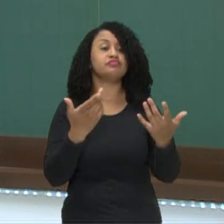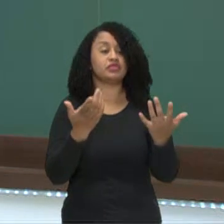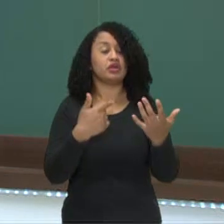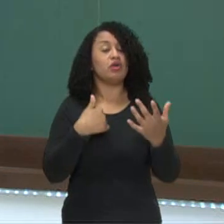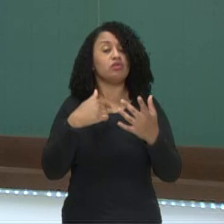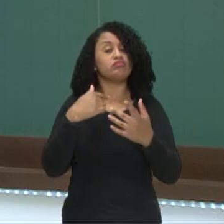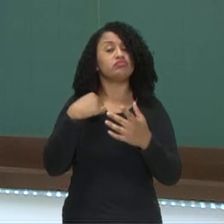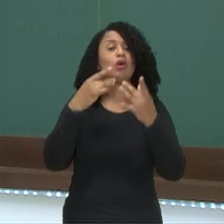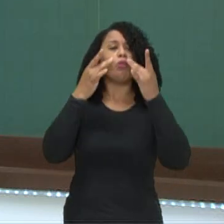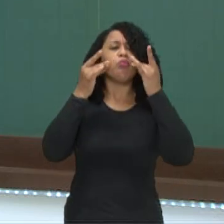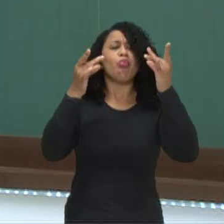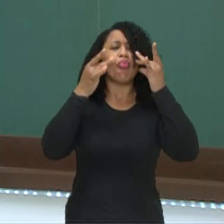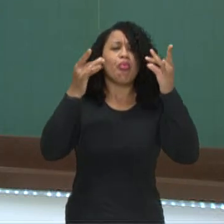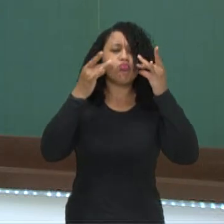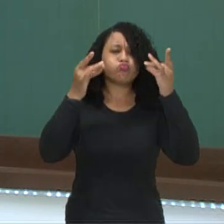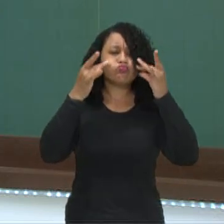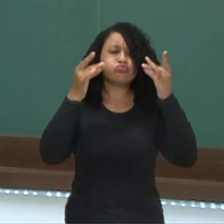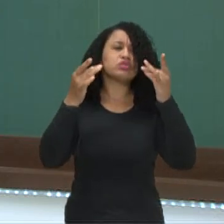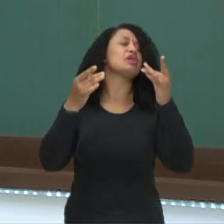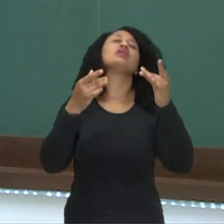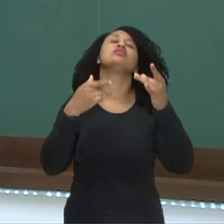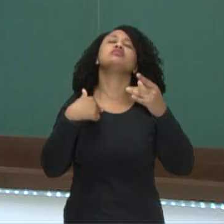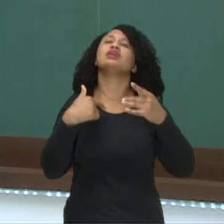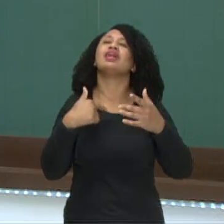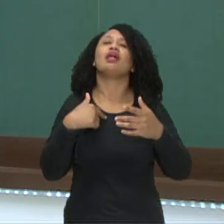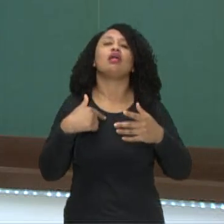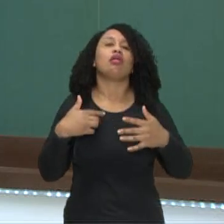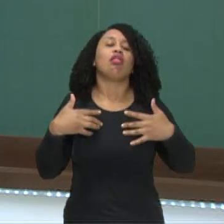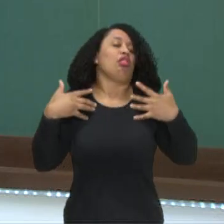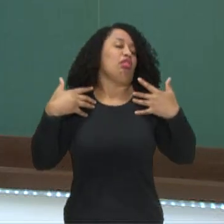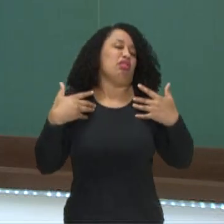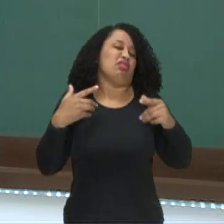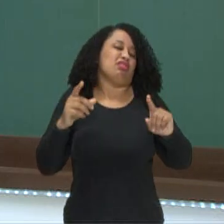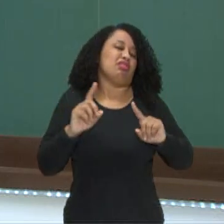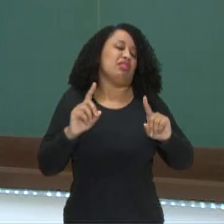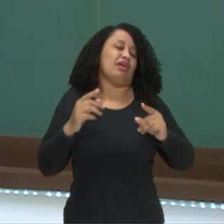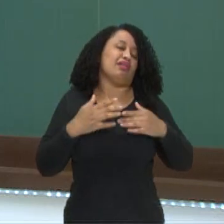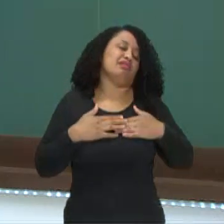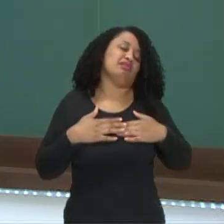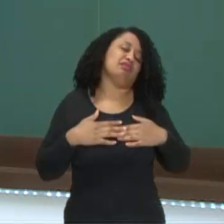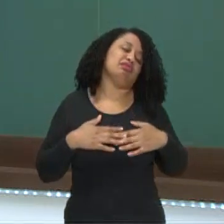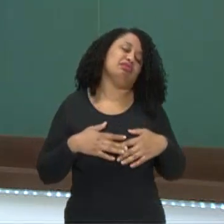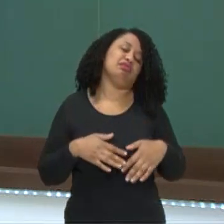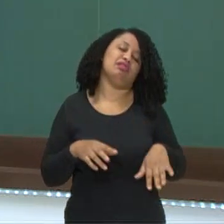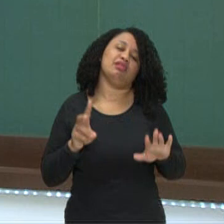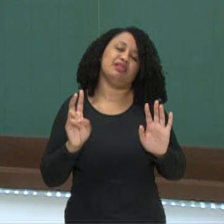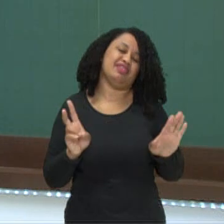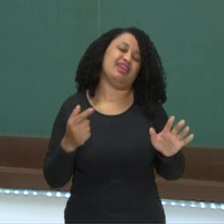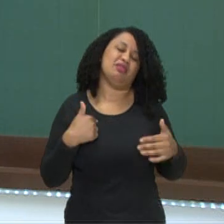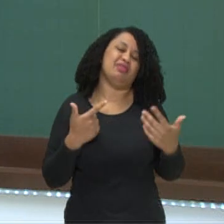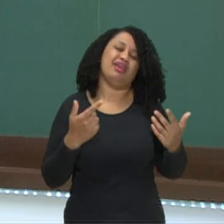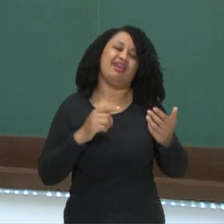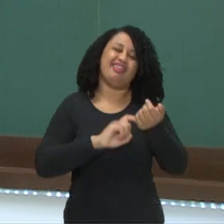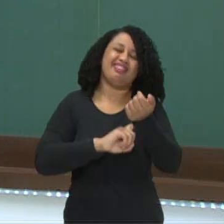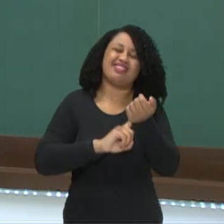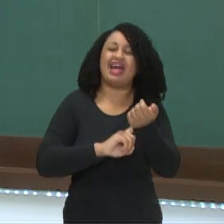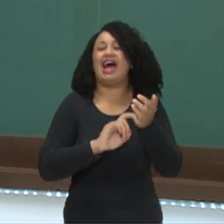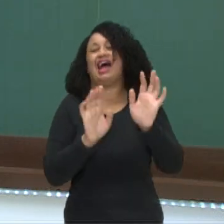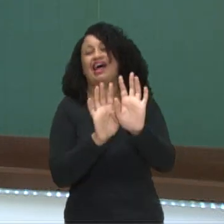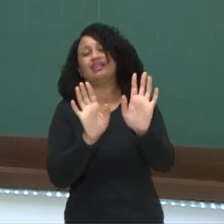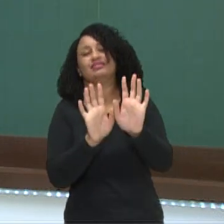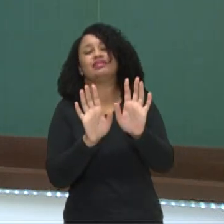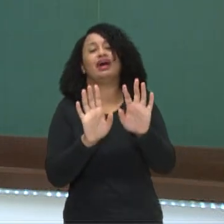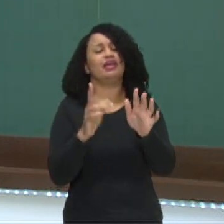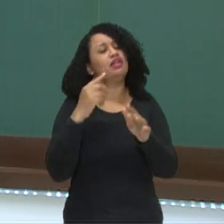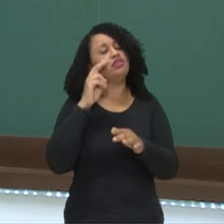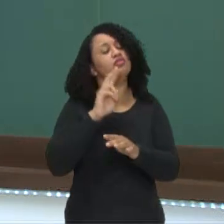O Garfield já não tem um ânimo muito bom, né? Ele já nunca está muito de bom humor, muito agradável. Ainda